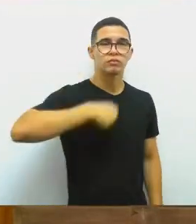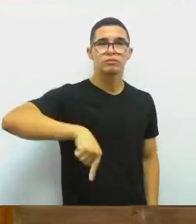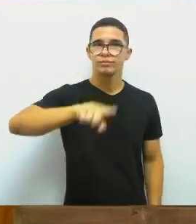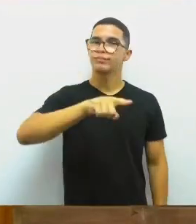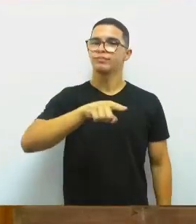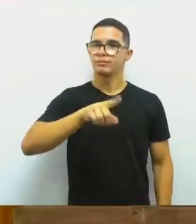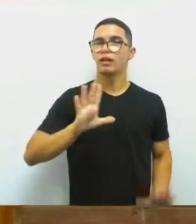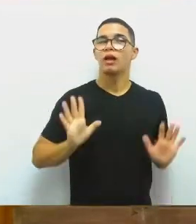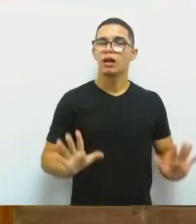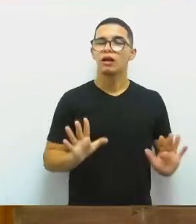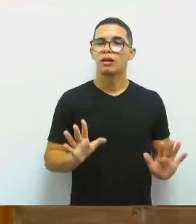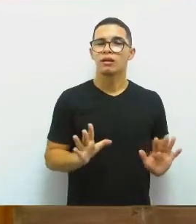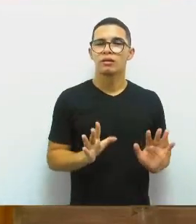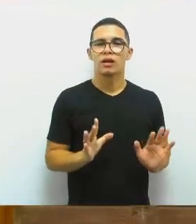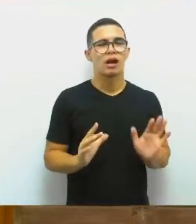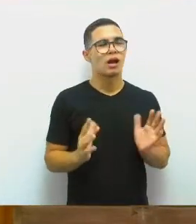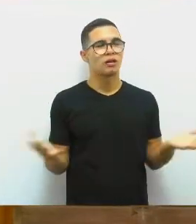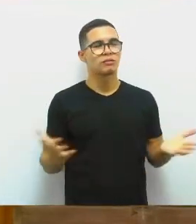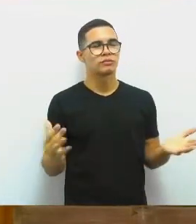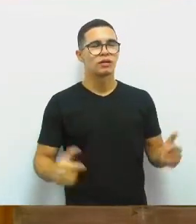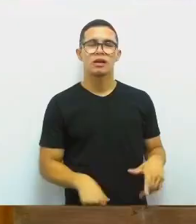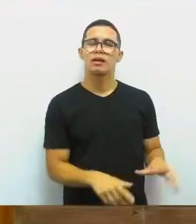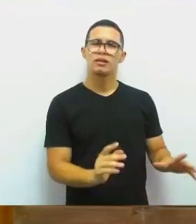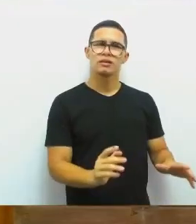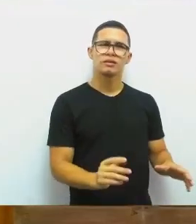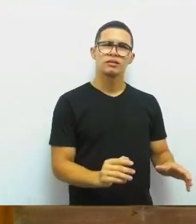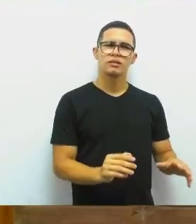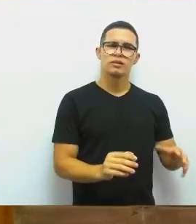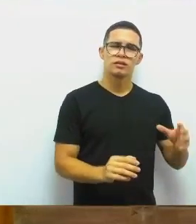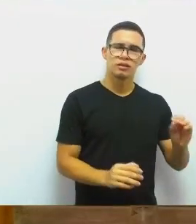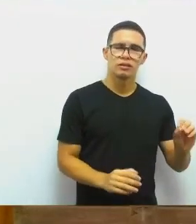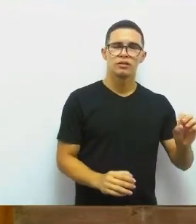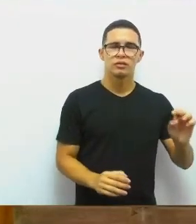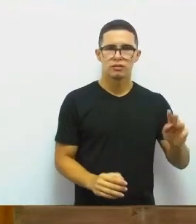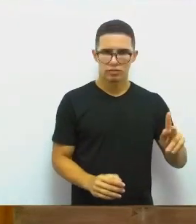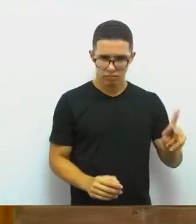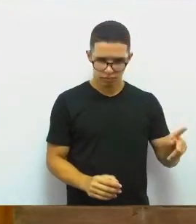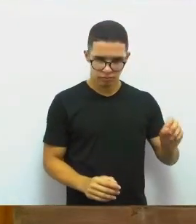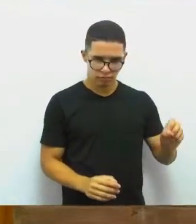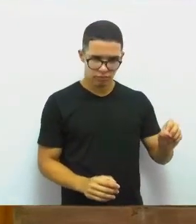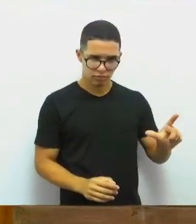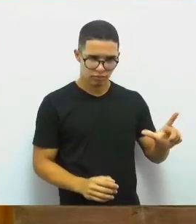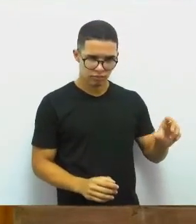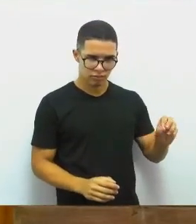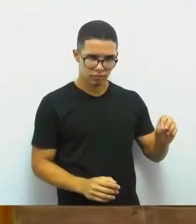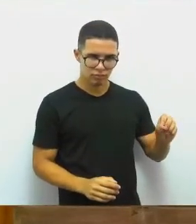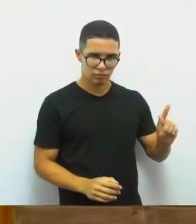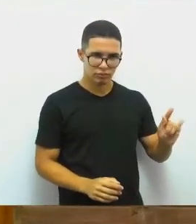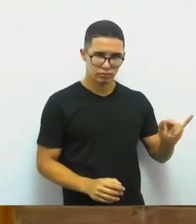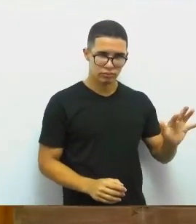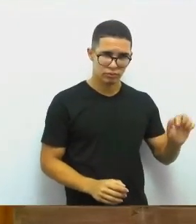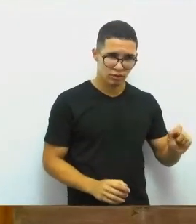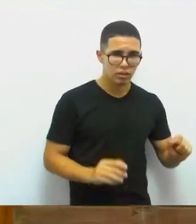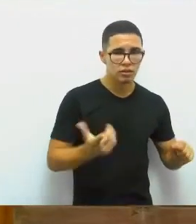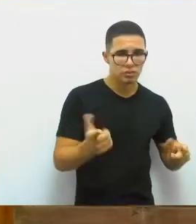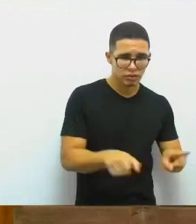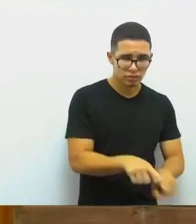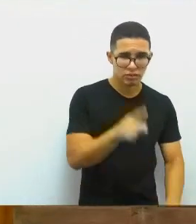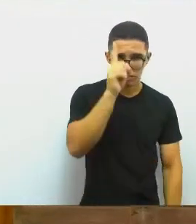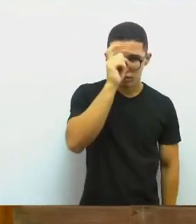problema. Então, estamos aumentando a questão da oncologia, vai vir aí o Hospital do Olho, graças a